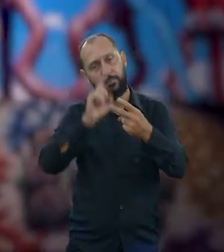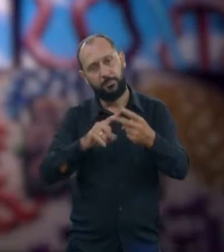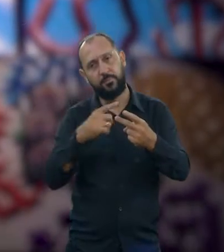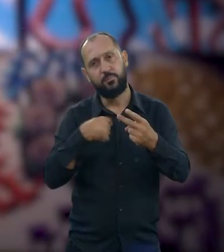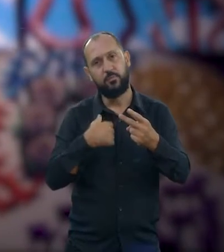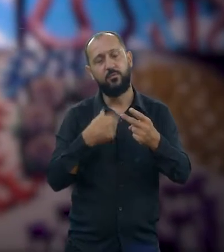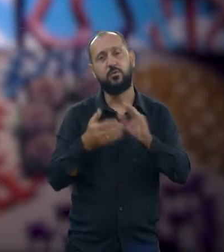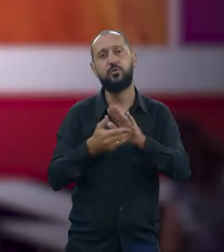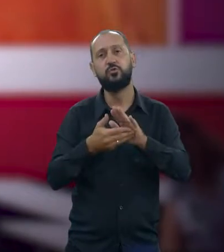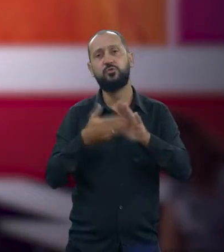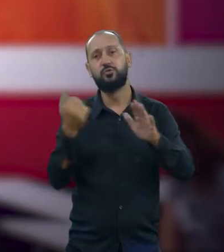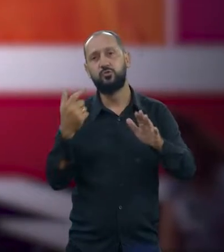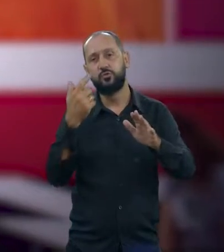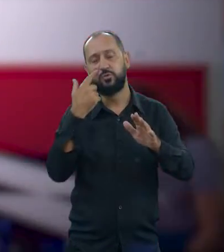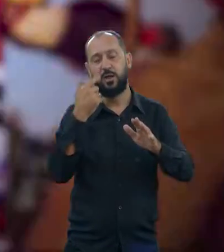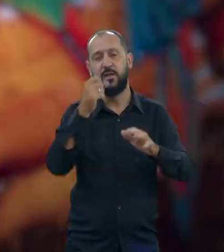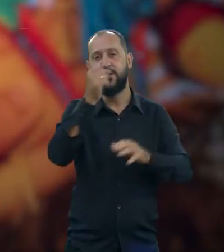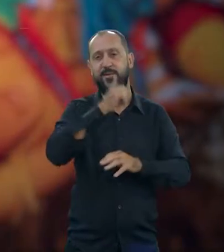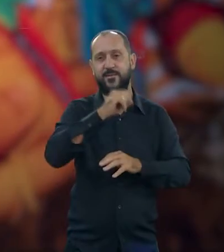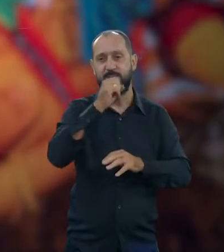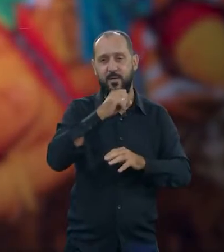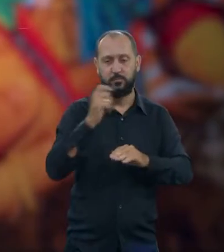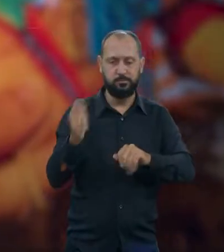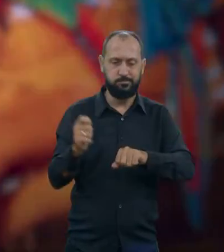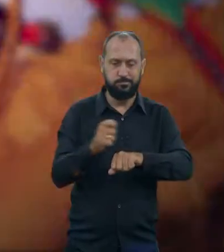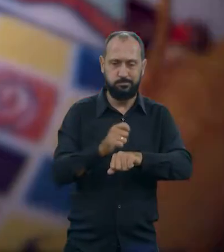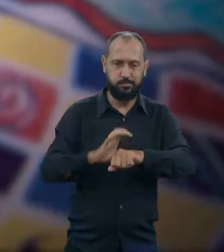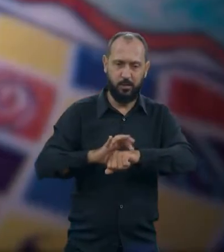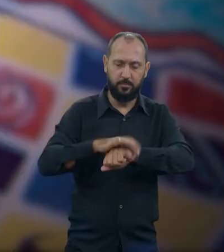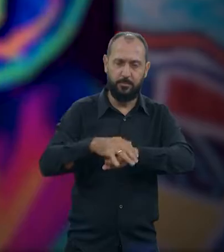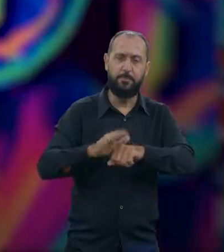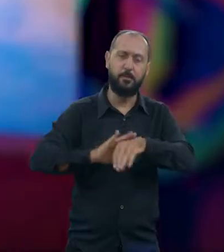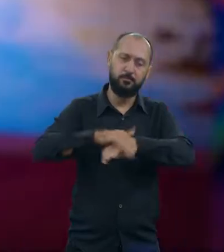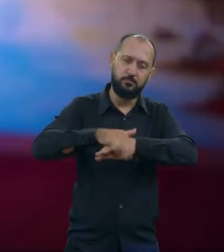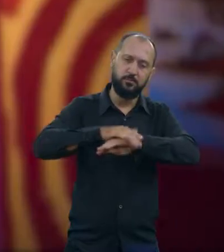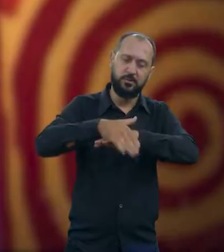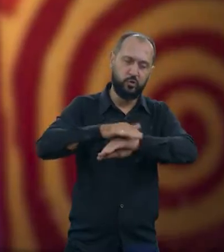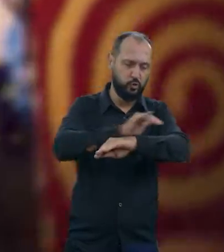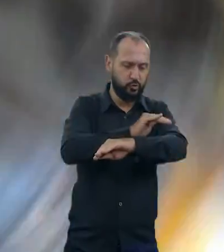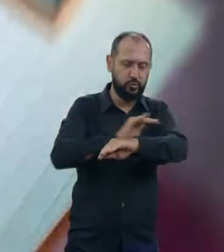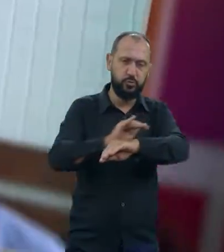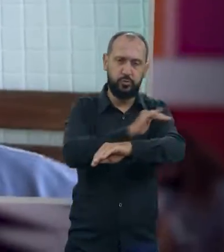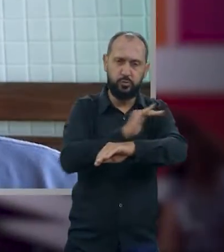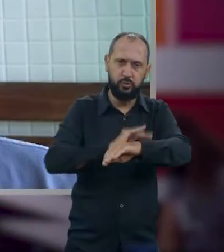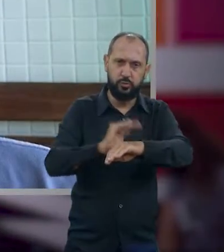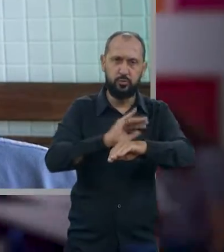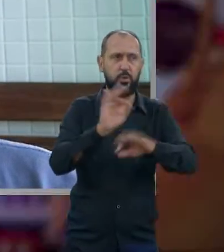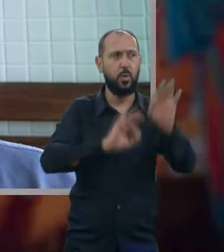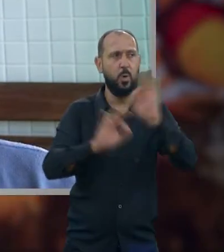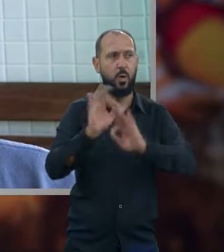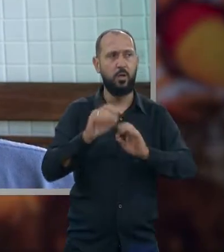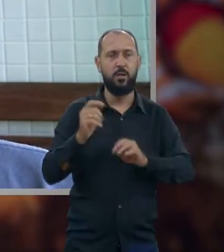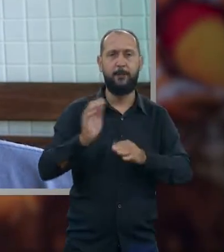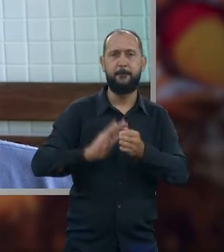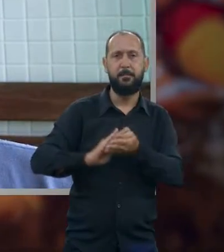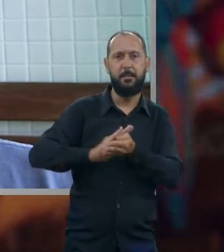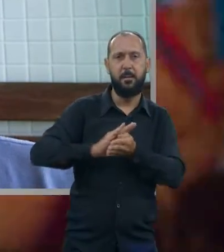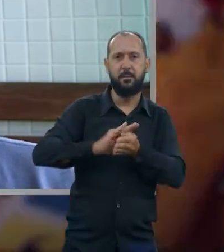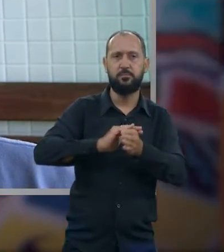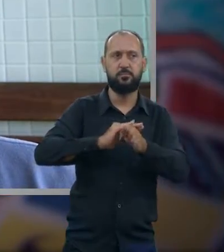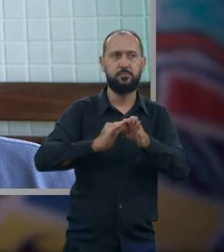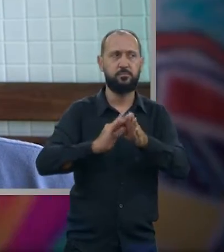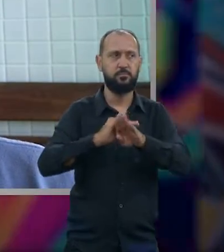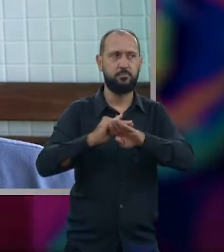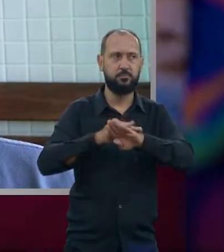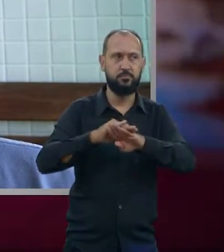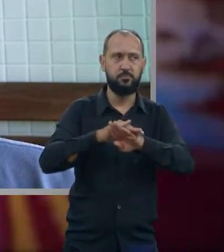dessa revitalização foi retirada a pátina antiga, porque foi soldado, tudo lixado novamente, dado acabamento